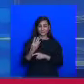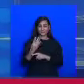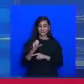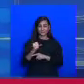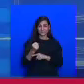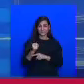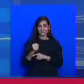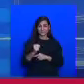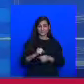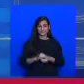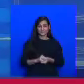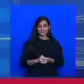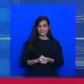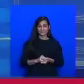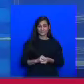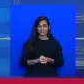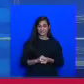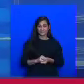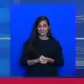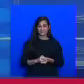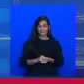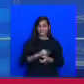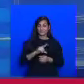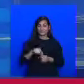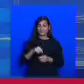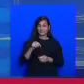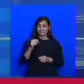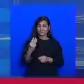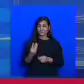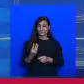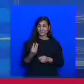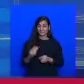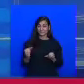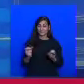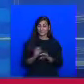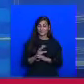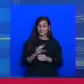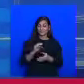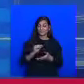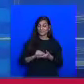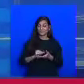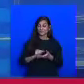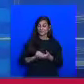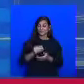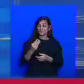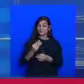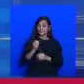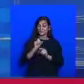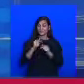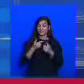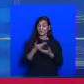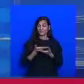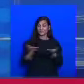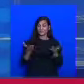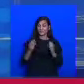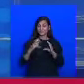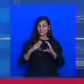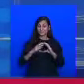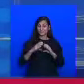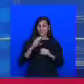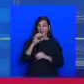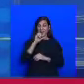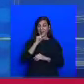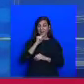Cinza 48. Foram sorteados 3 números, faltam 3. Boa sorte para você.